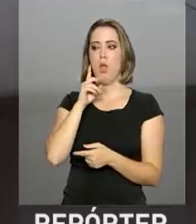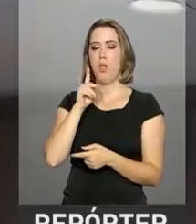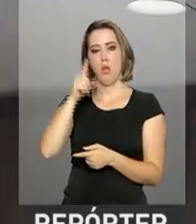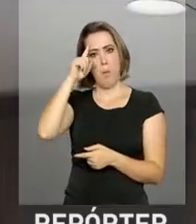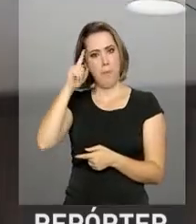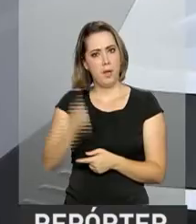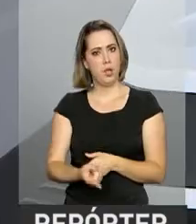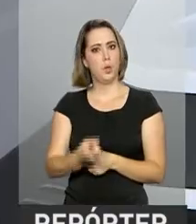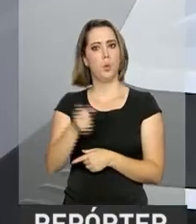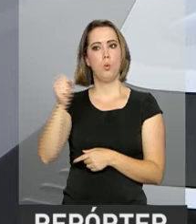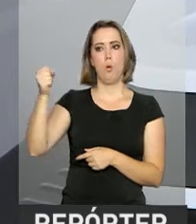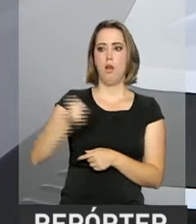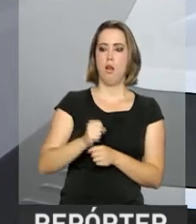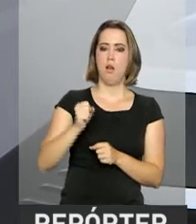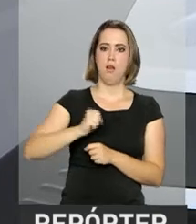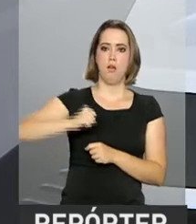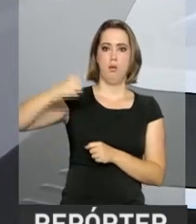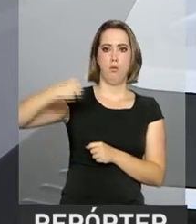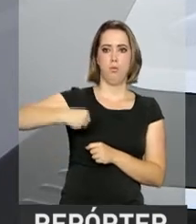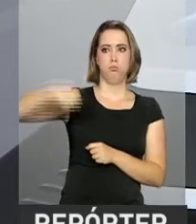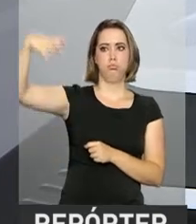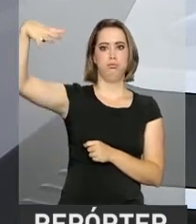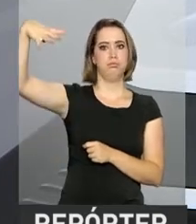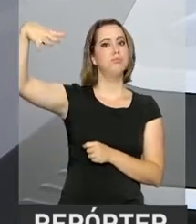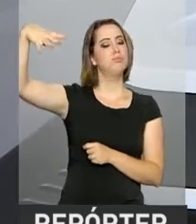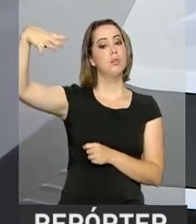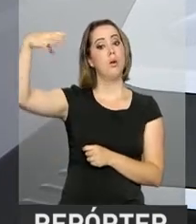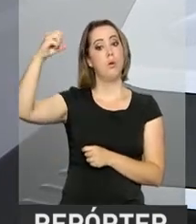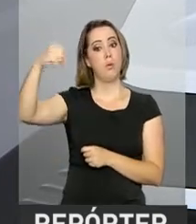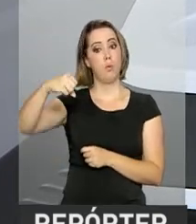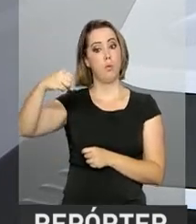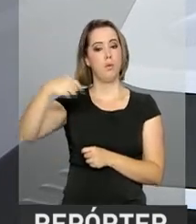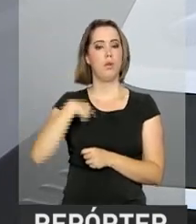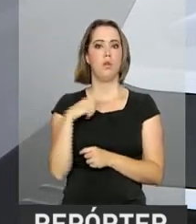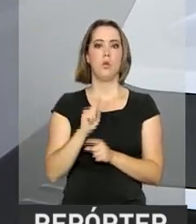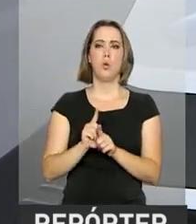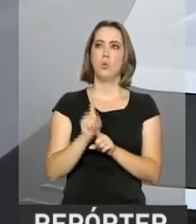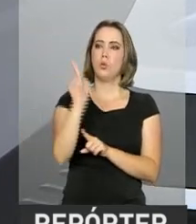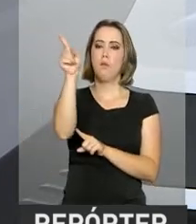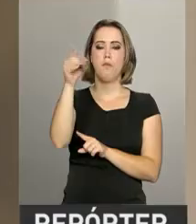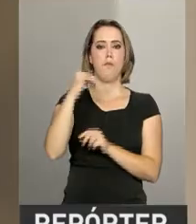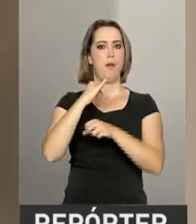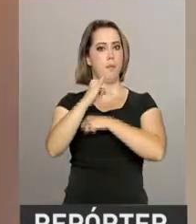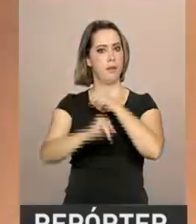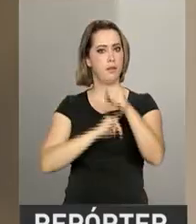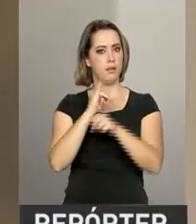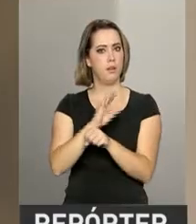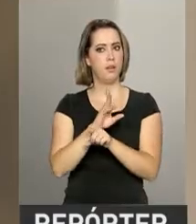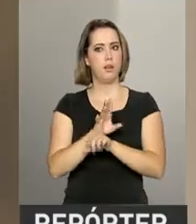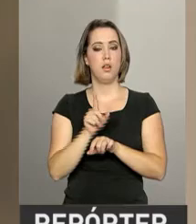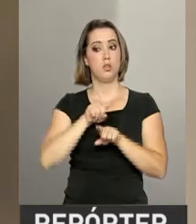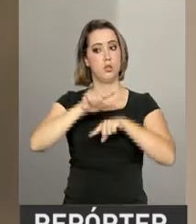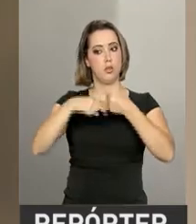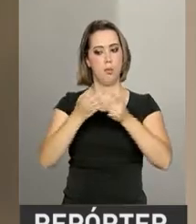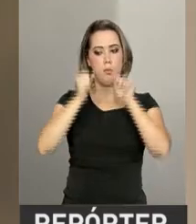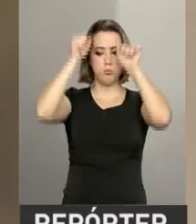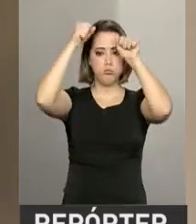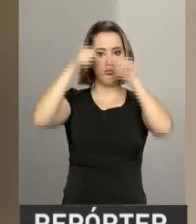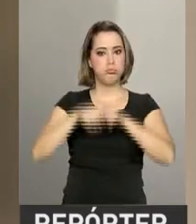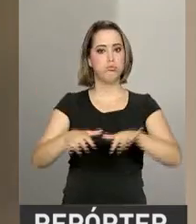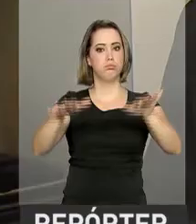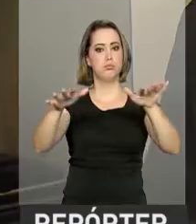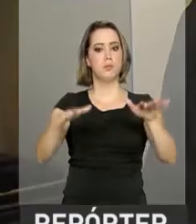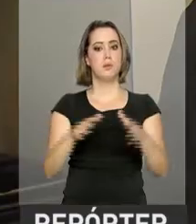comando ele está indo para o meu roteador, do smartphone ou do tablet ele está indo para o roteador e do roteador está indo para a central e da central vem